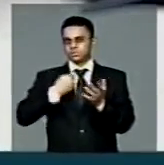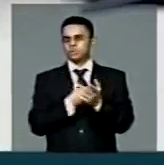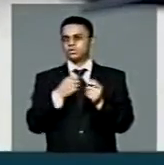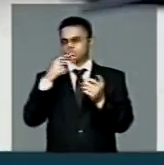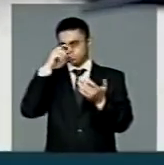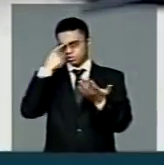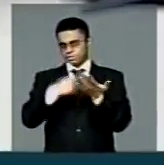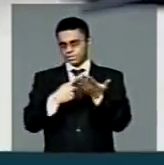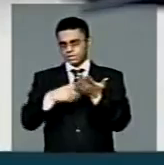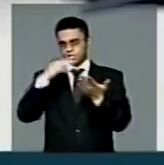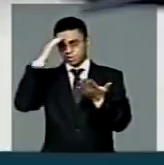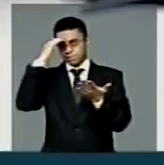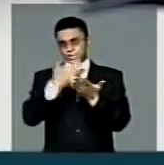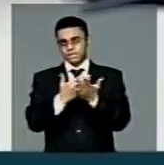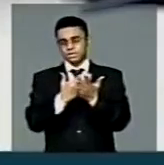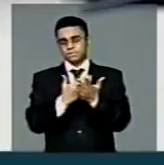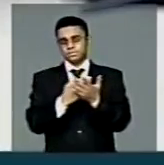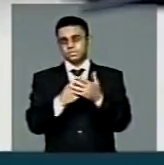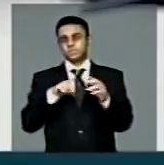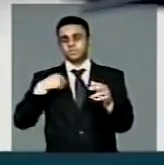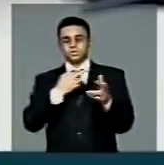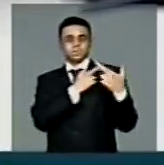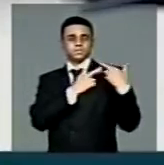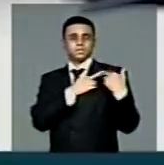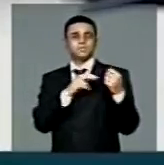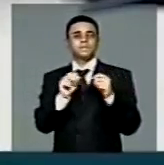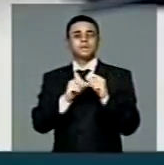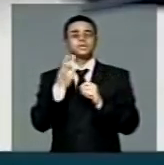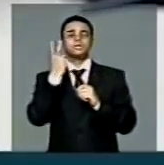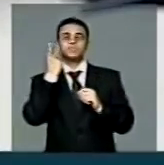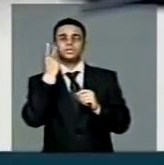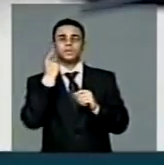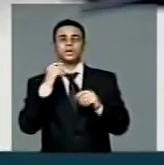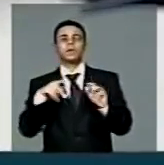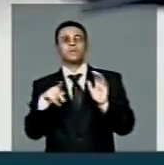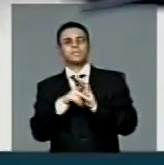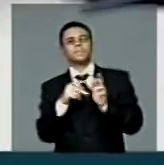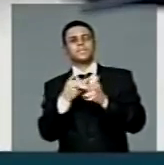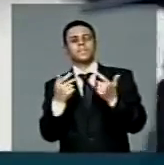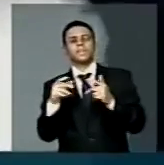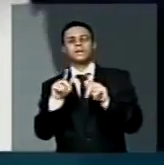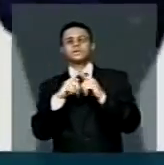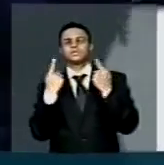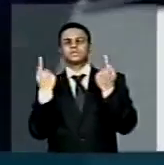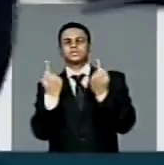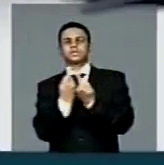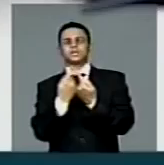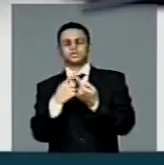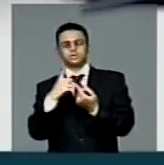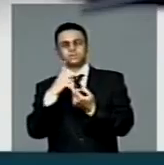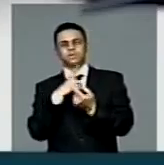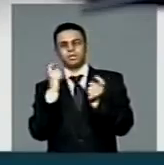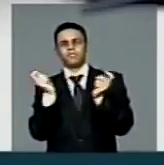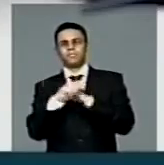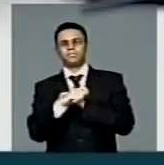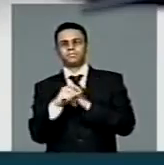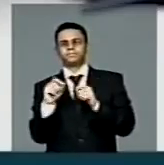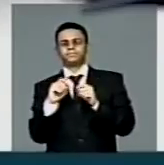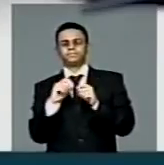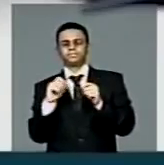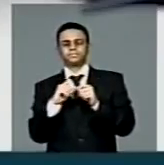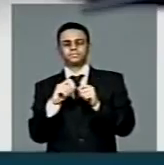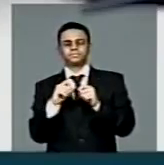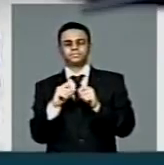nosso dever com a responsabilidade de dotar o estado do Ceará de um estádio que tivesse condições de realizar esse